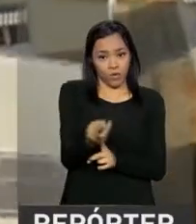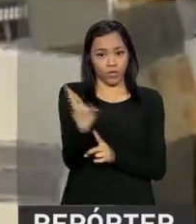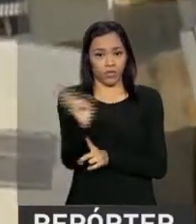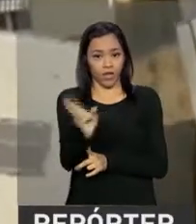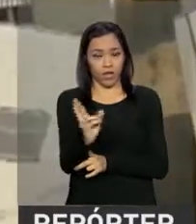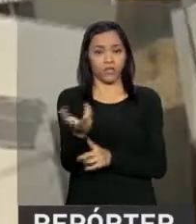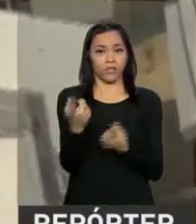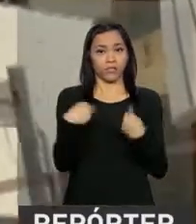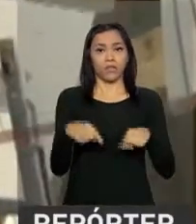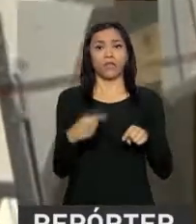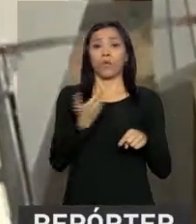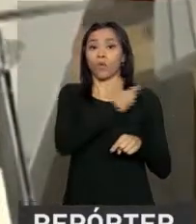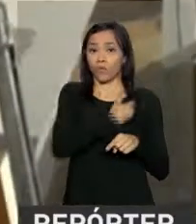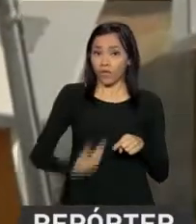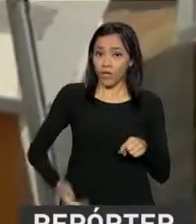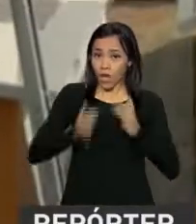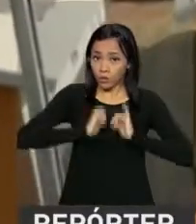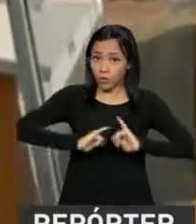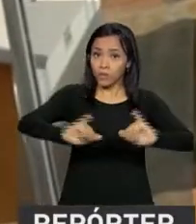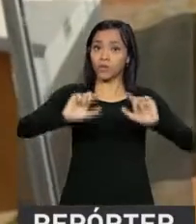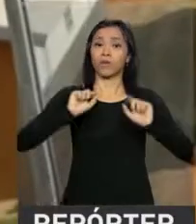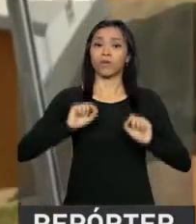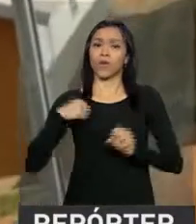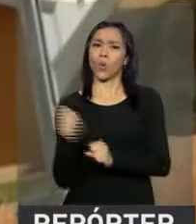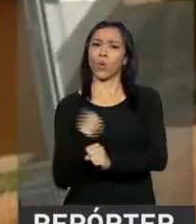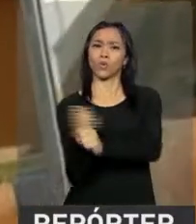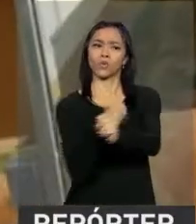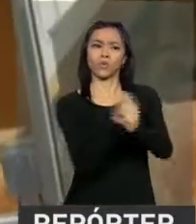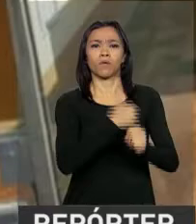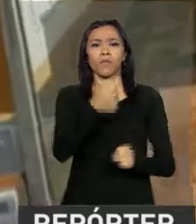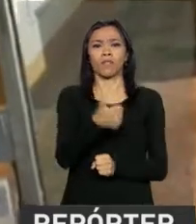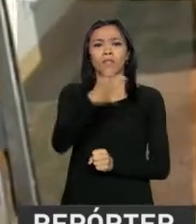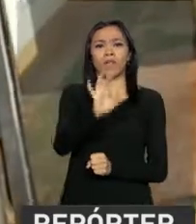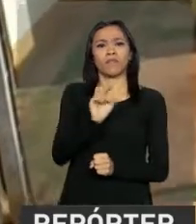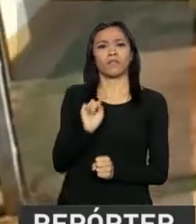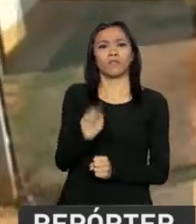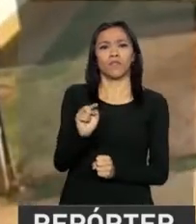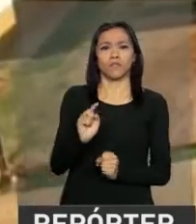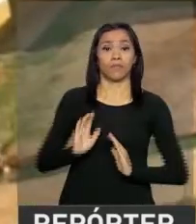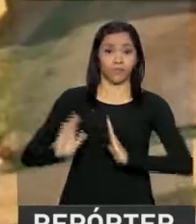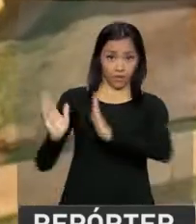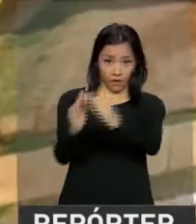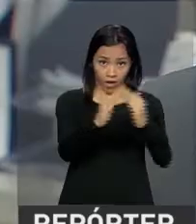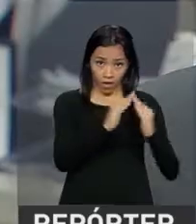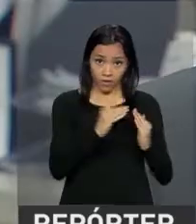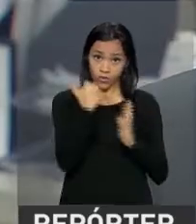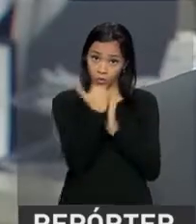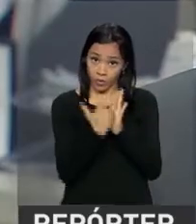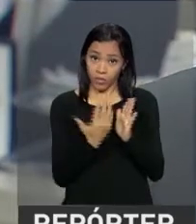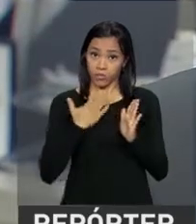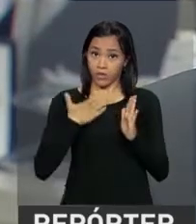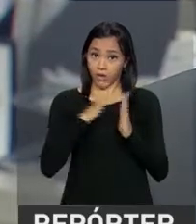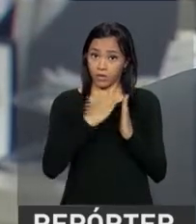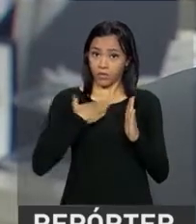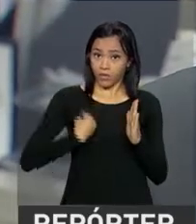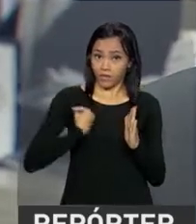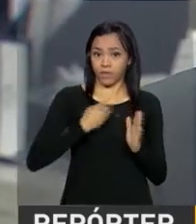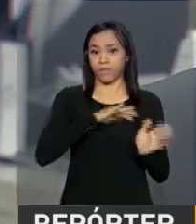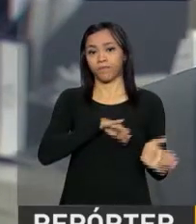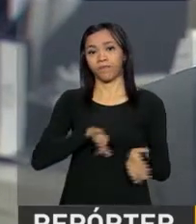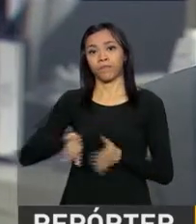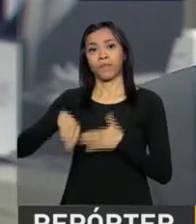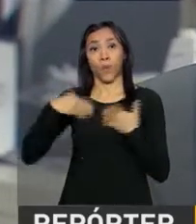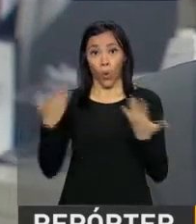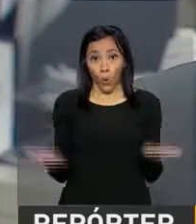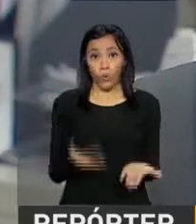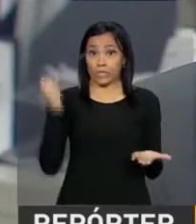o governo anunciou ainda a retomada da construção de mais de 10 mil unidades do Minha Casa Minha Vida. Hoje a gente está numa situação difícil,